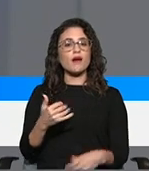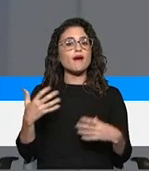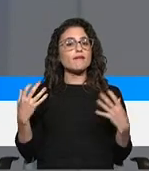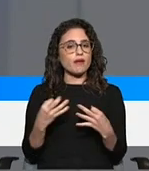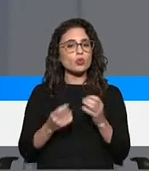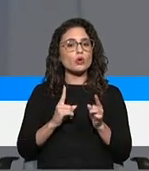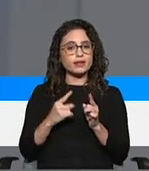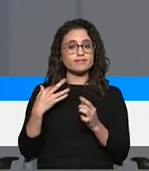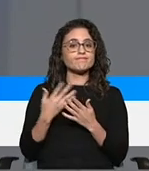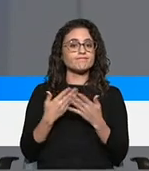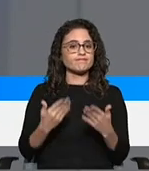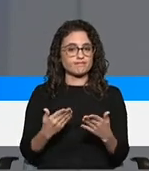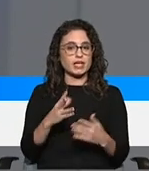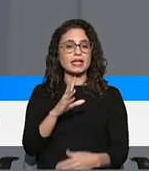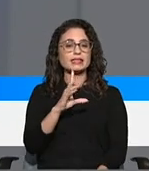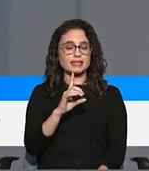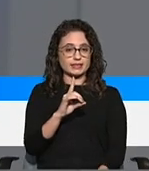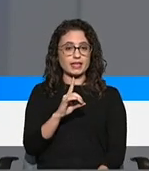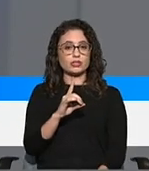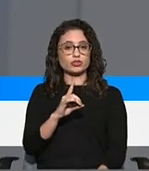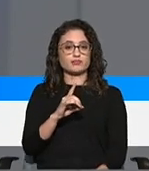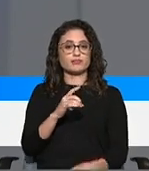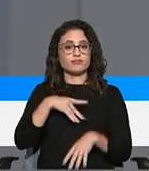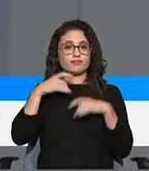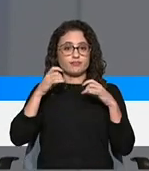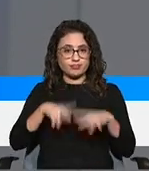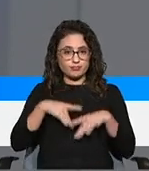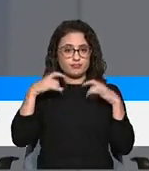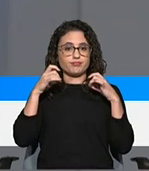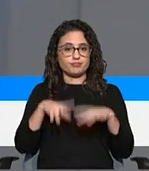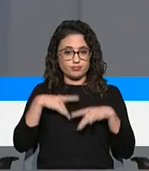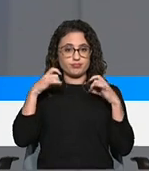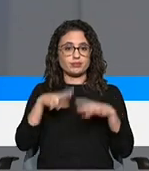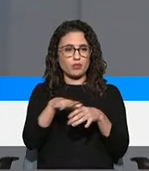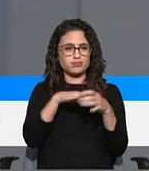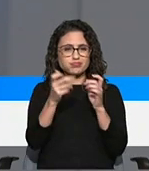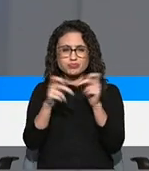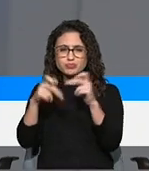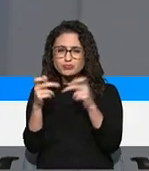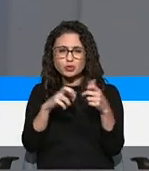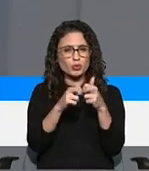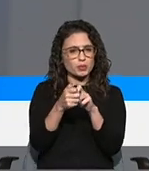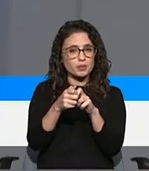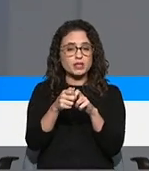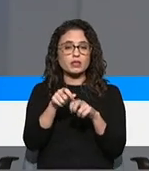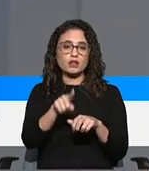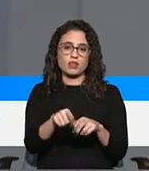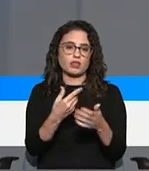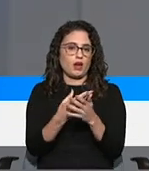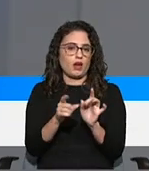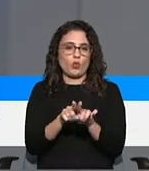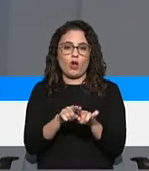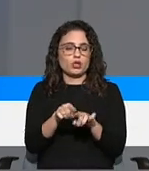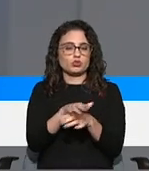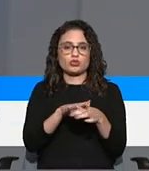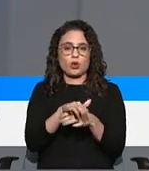então 16 demissões depois vários casos muitos casinhos era inevitável que este era uma que era uma situação que iria